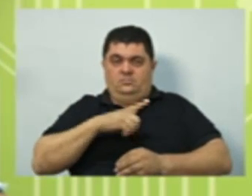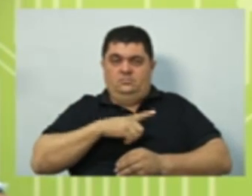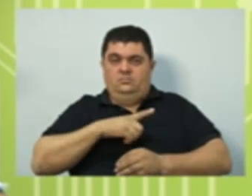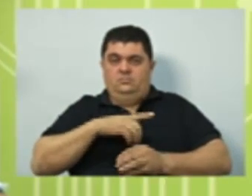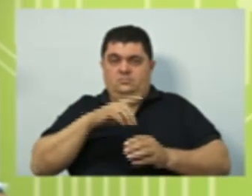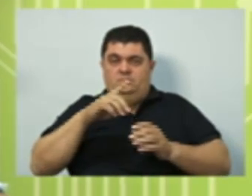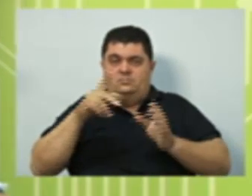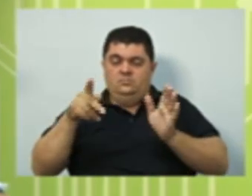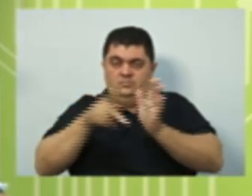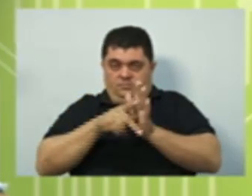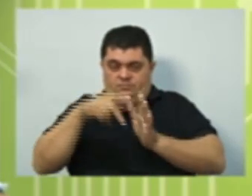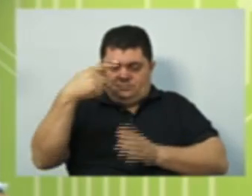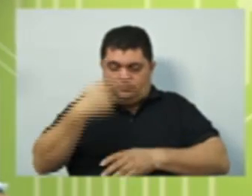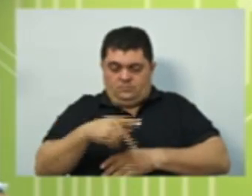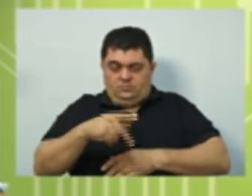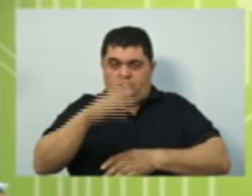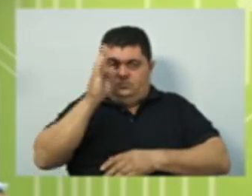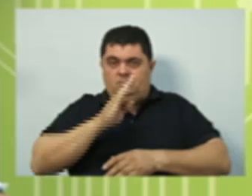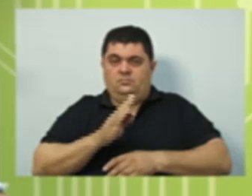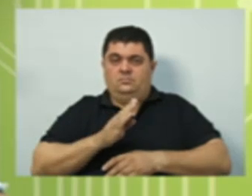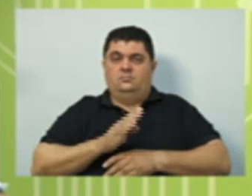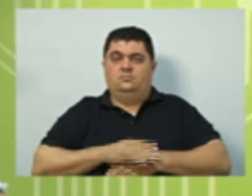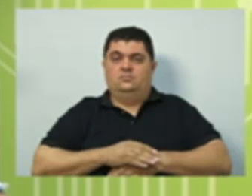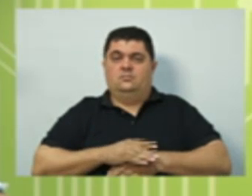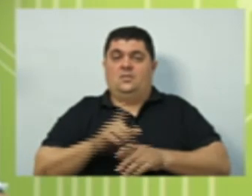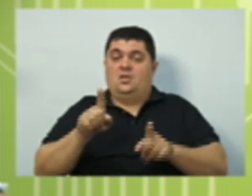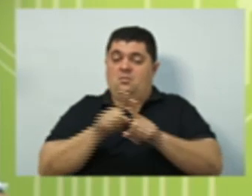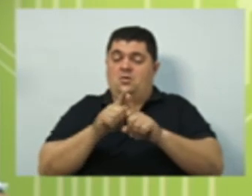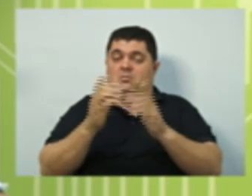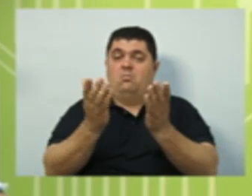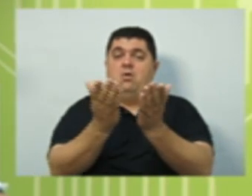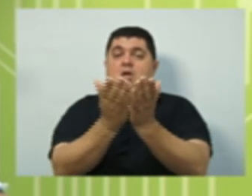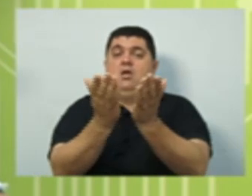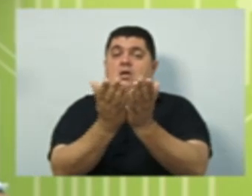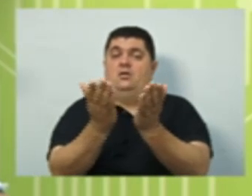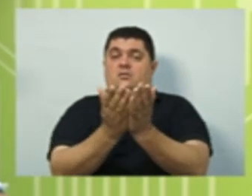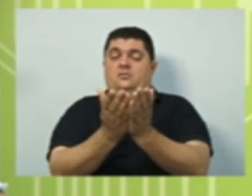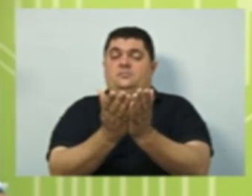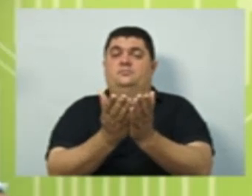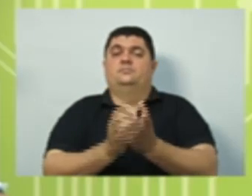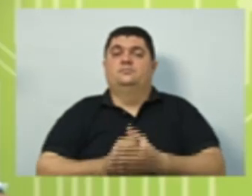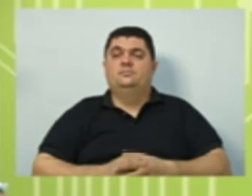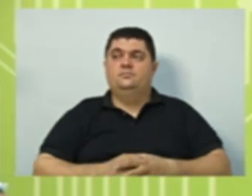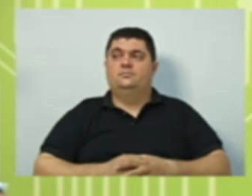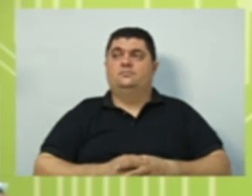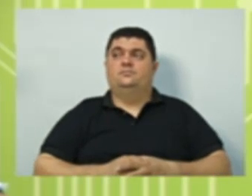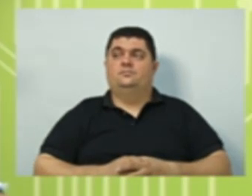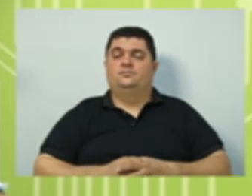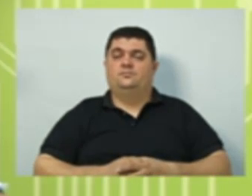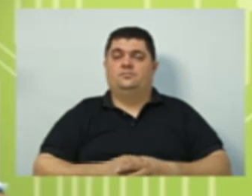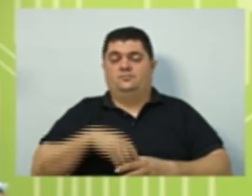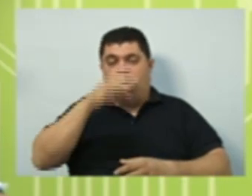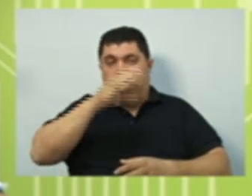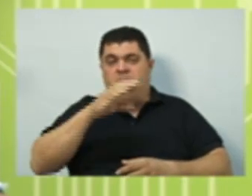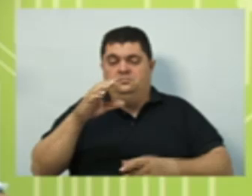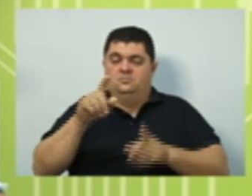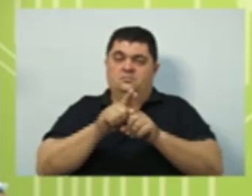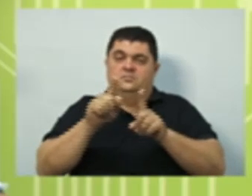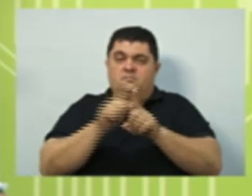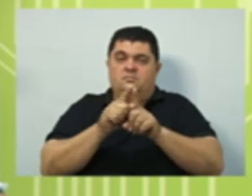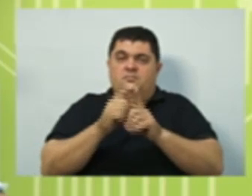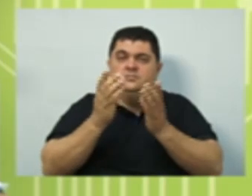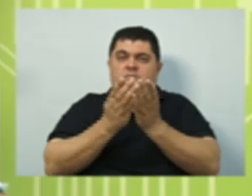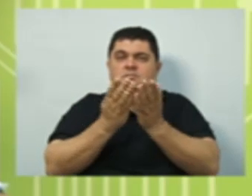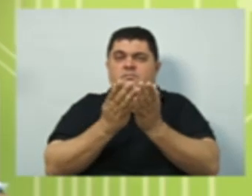específico da cultura brasileira, que é a manifestação religiosa. Em nossa concepção religiosa temos